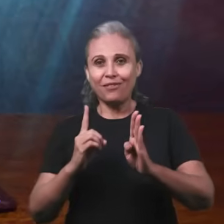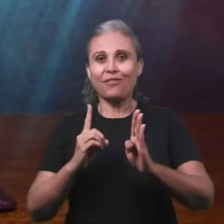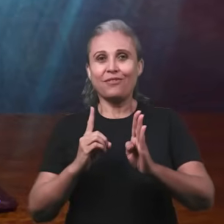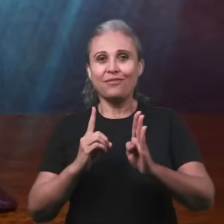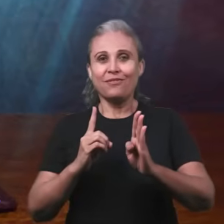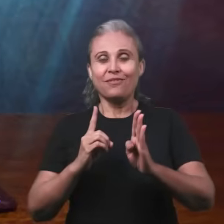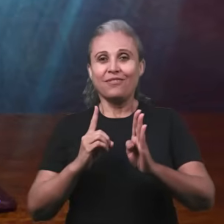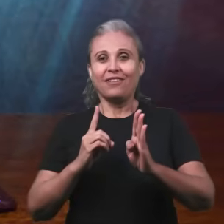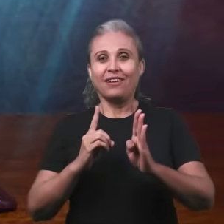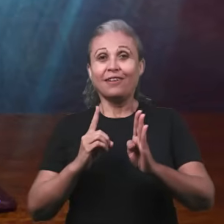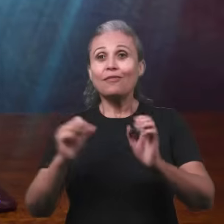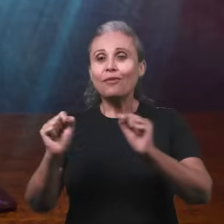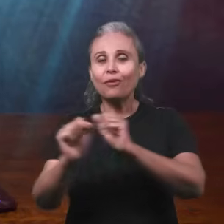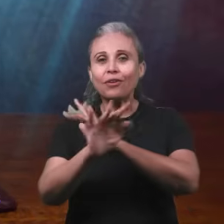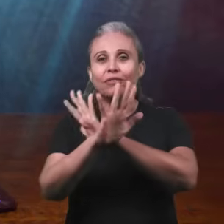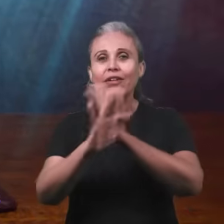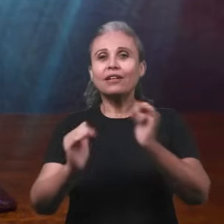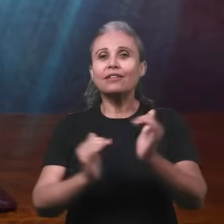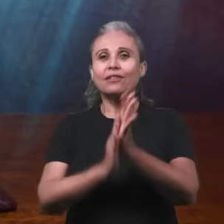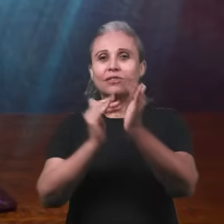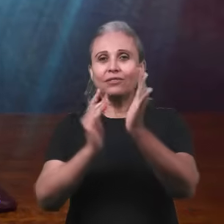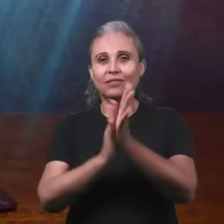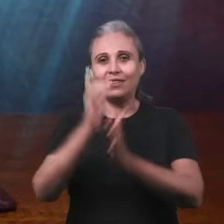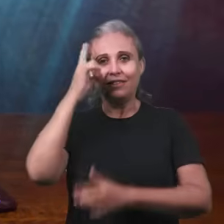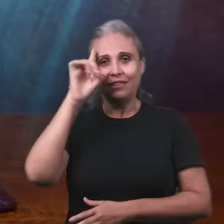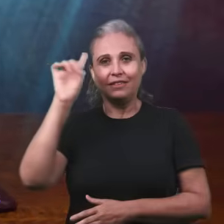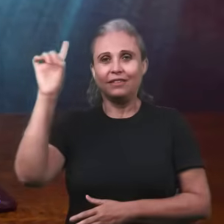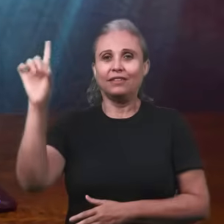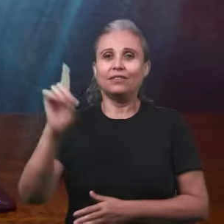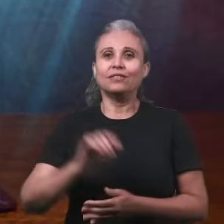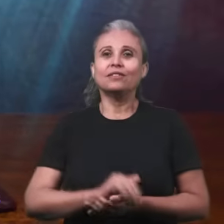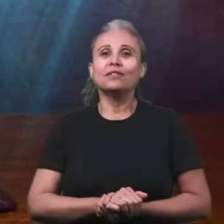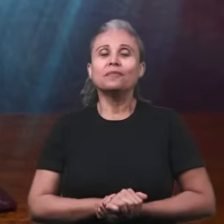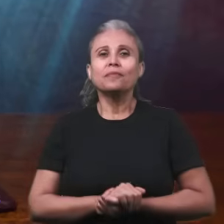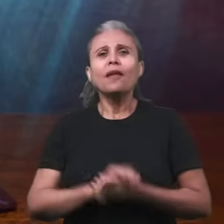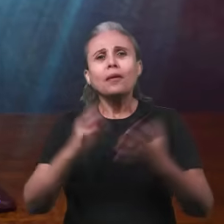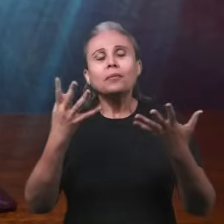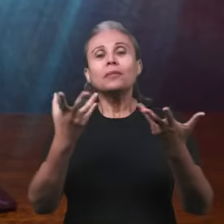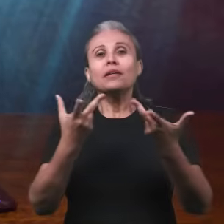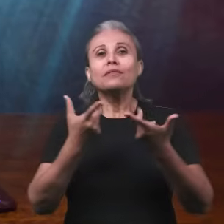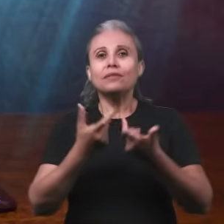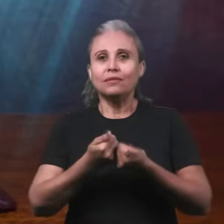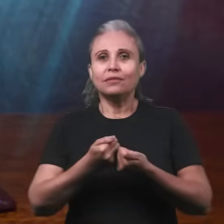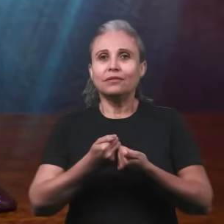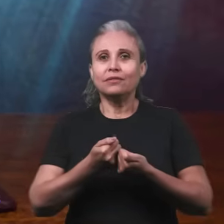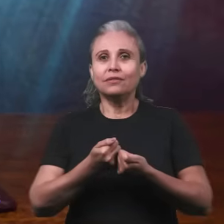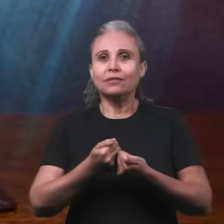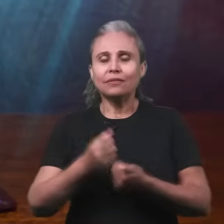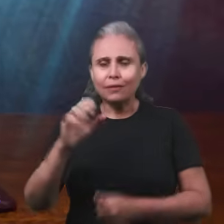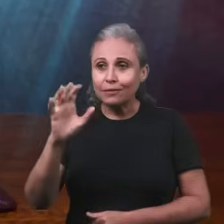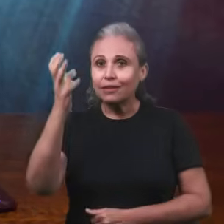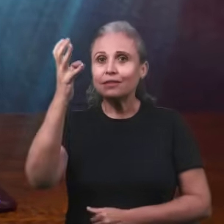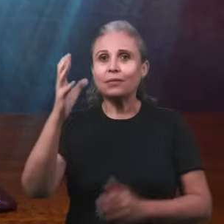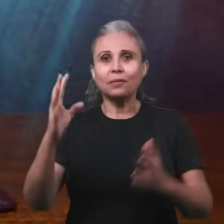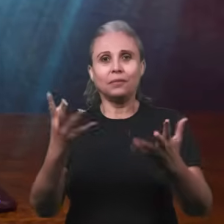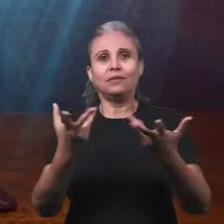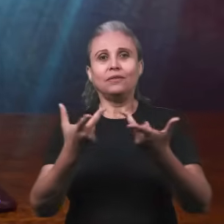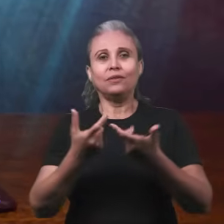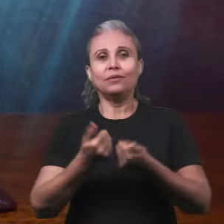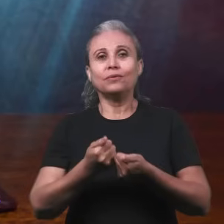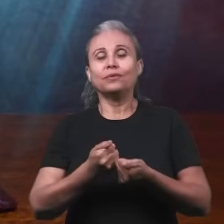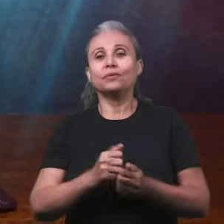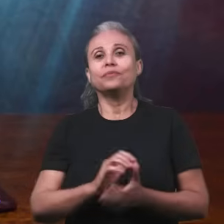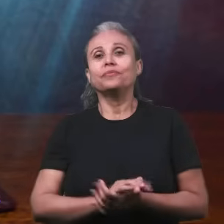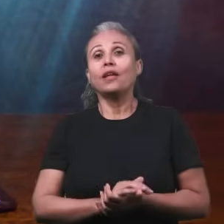e saltando e louvando a Deus. Foi um fato extraordinário. Na sequência aqui, e todo